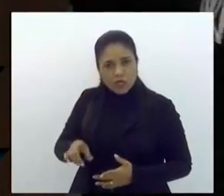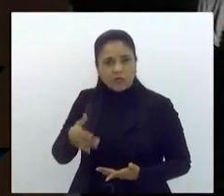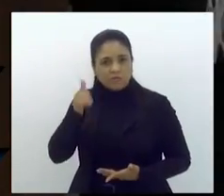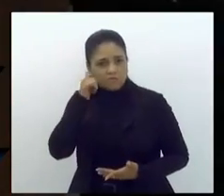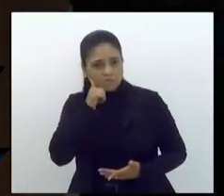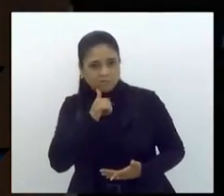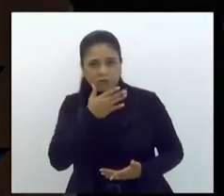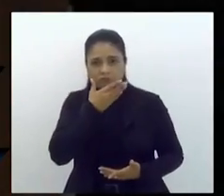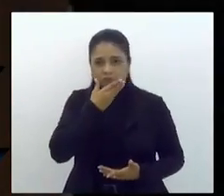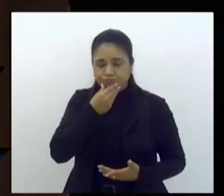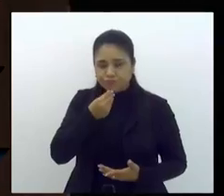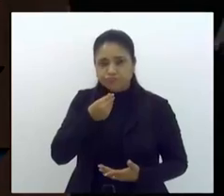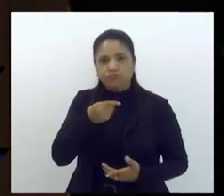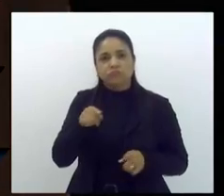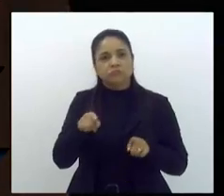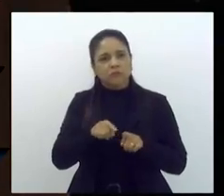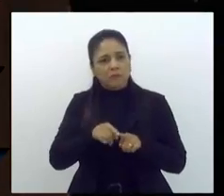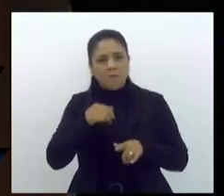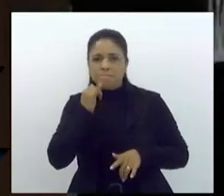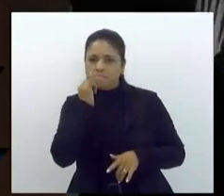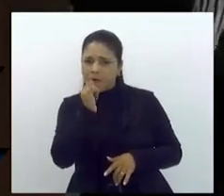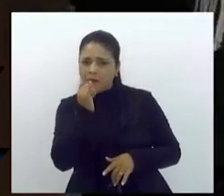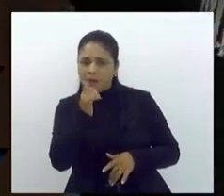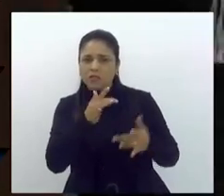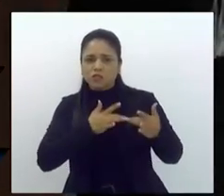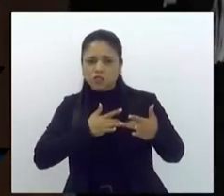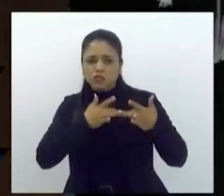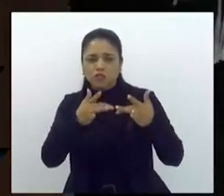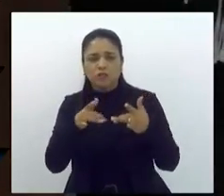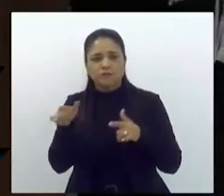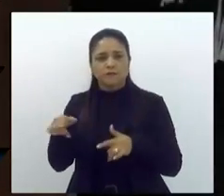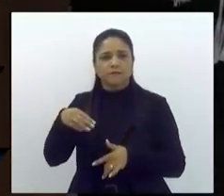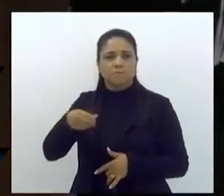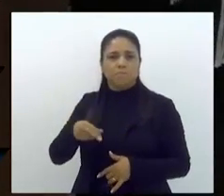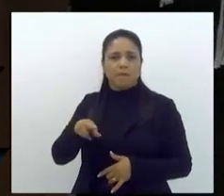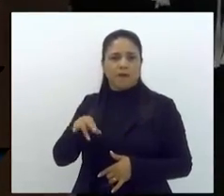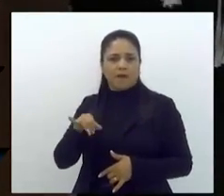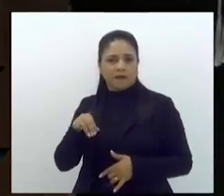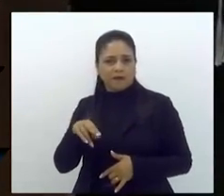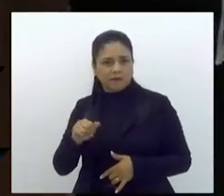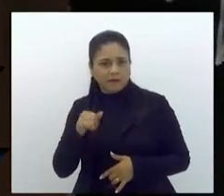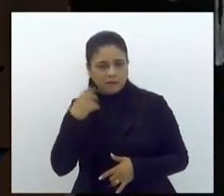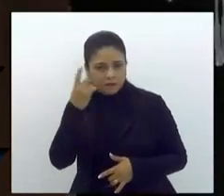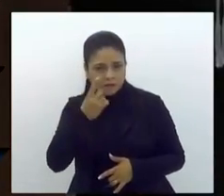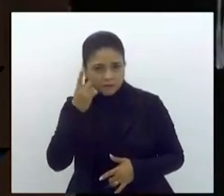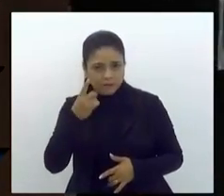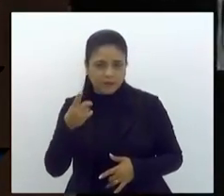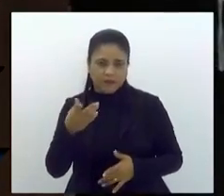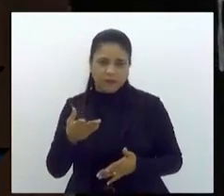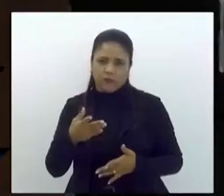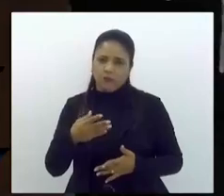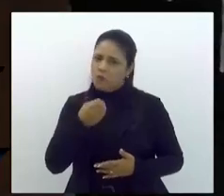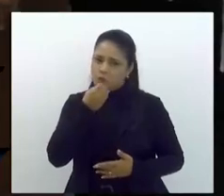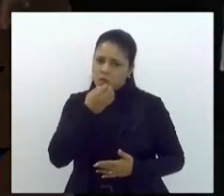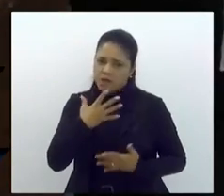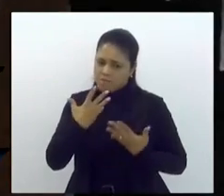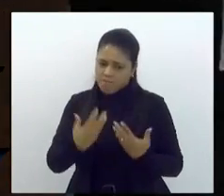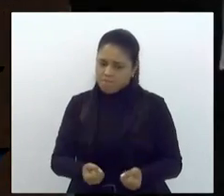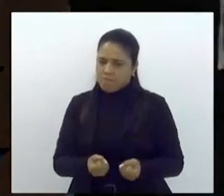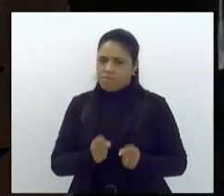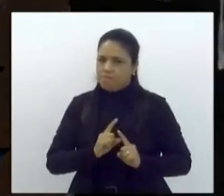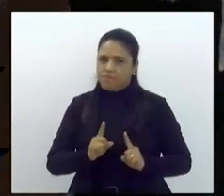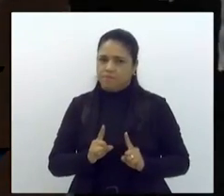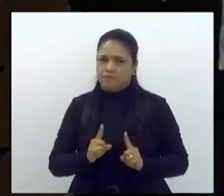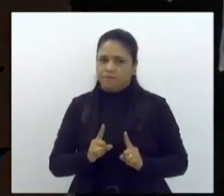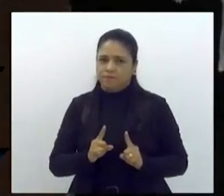se manifestaram em solidariedade a deputada Marina porque não é razoável e a gente não pode